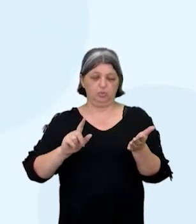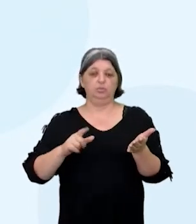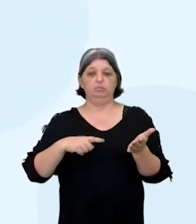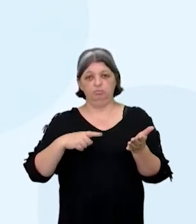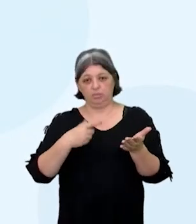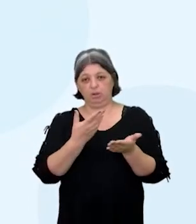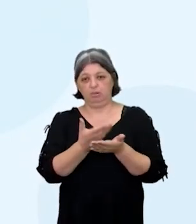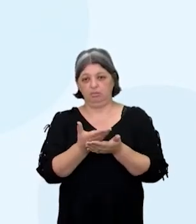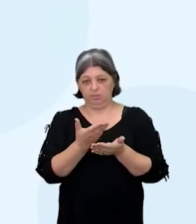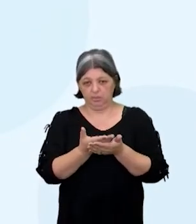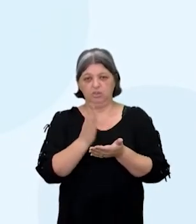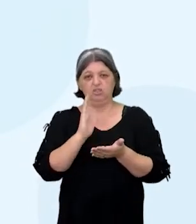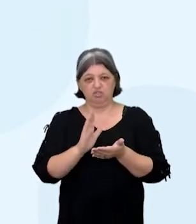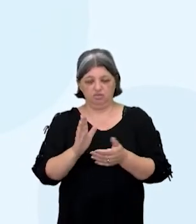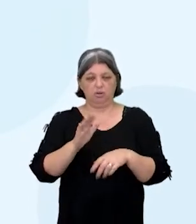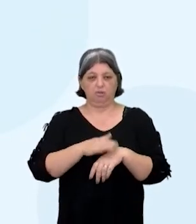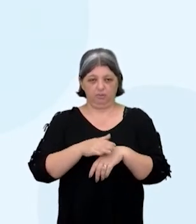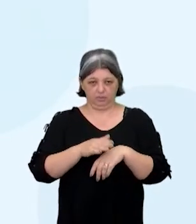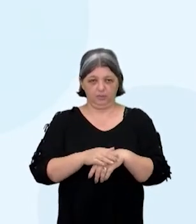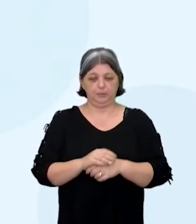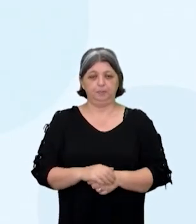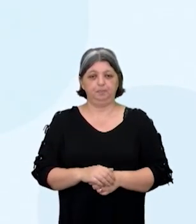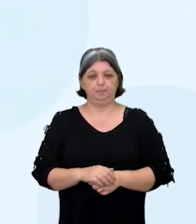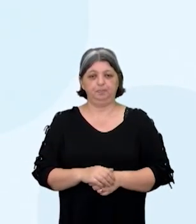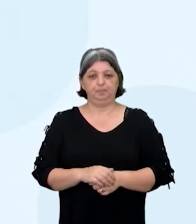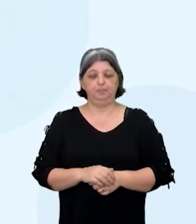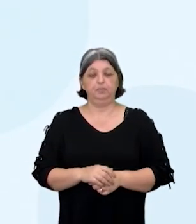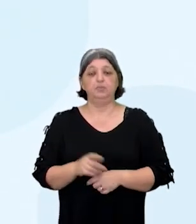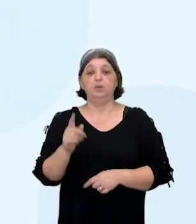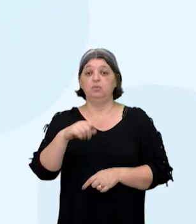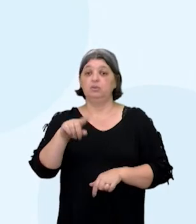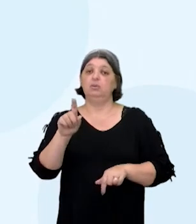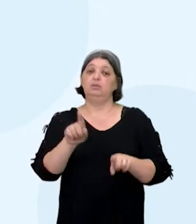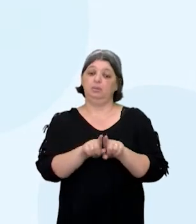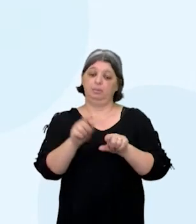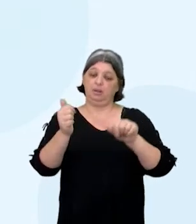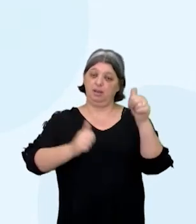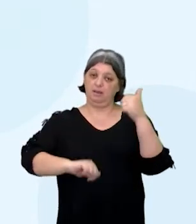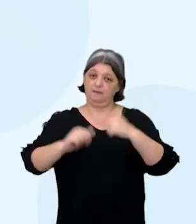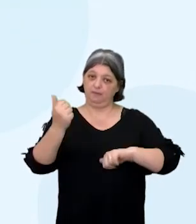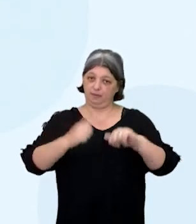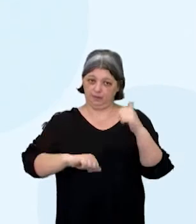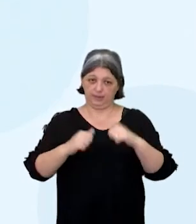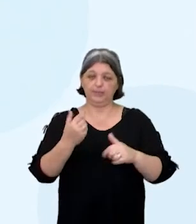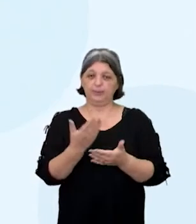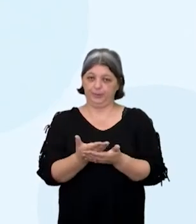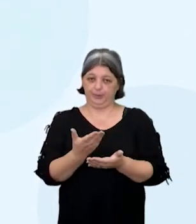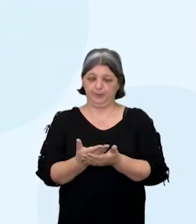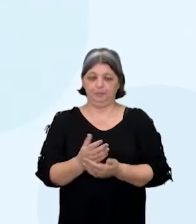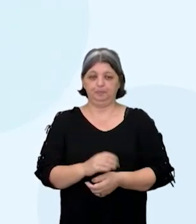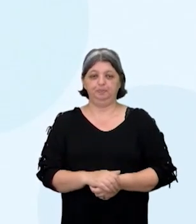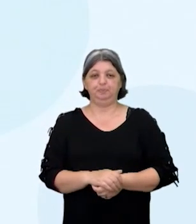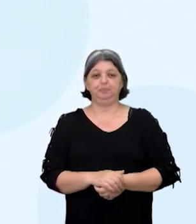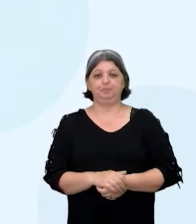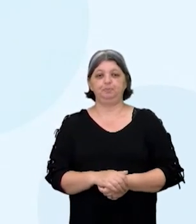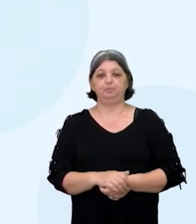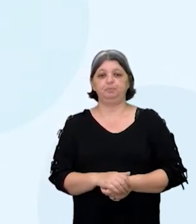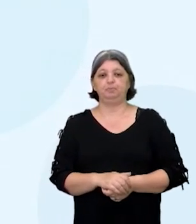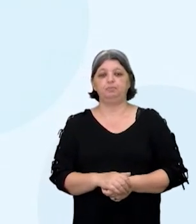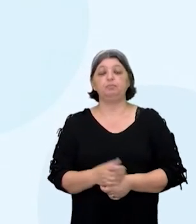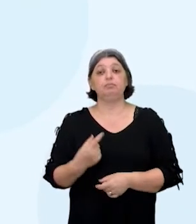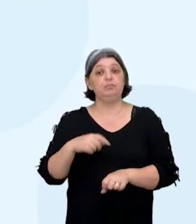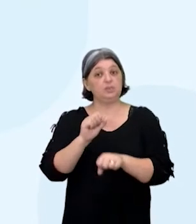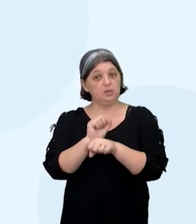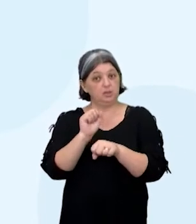as aulas já realizadas. Eu gostaria também que vocês avaliassem a nossa aula já. Eu